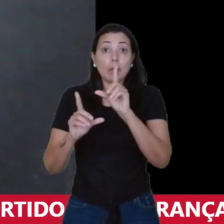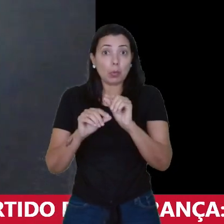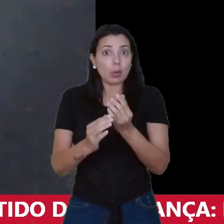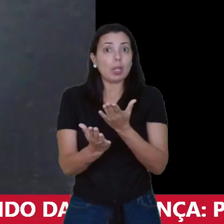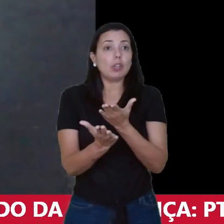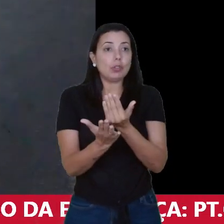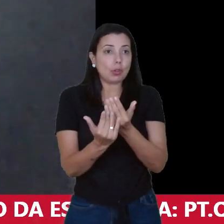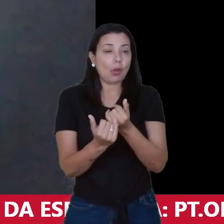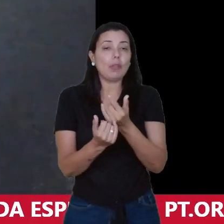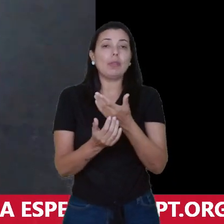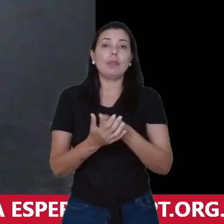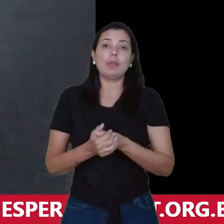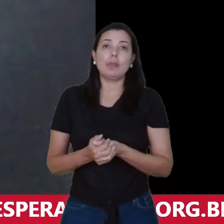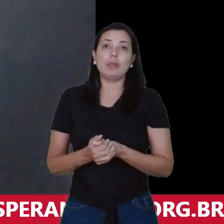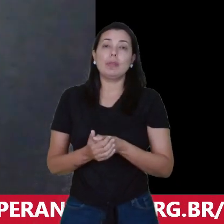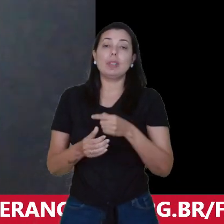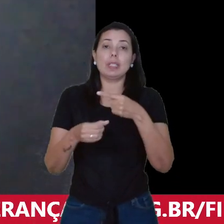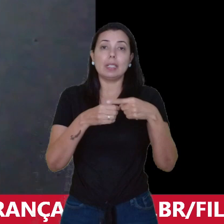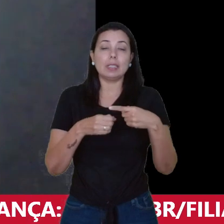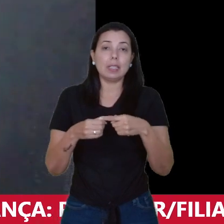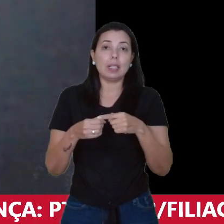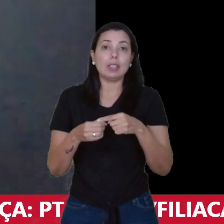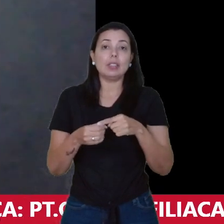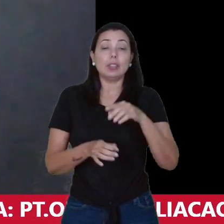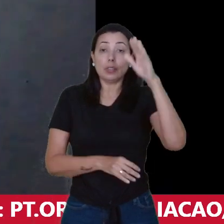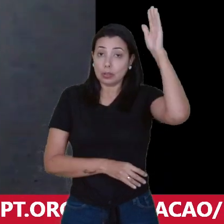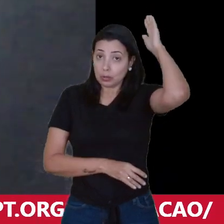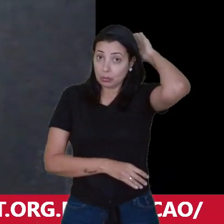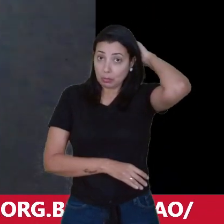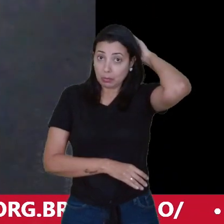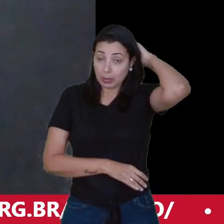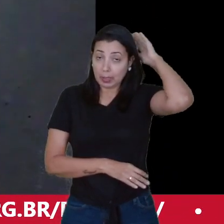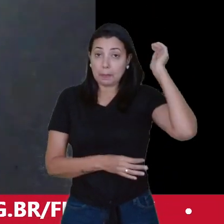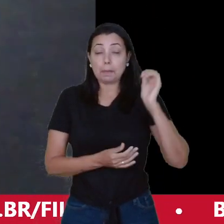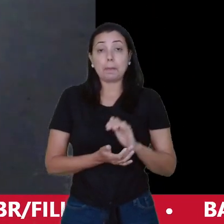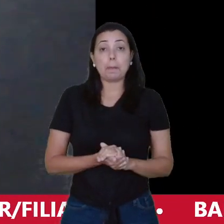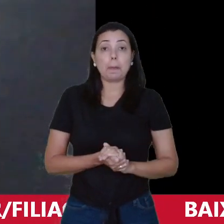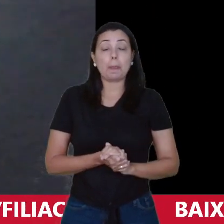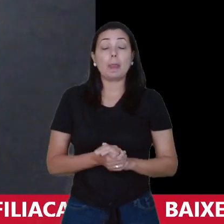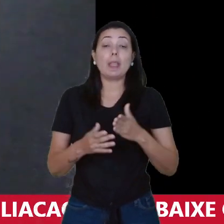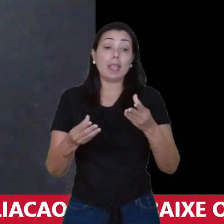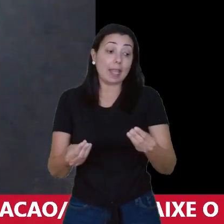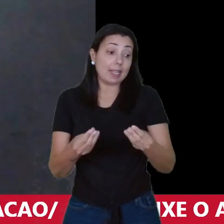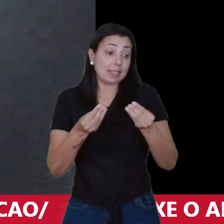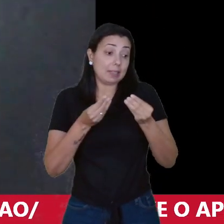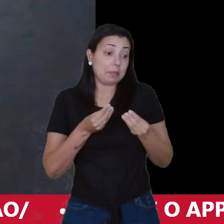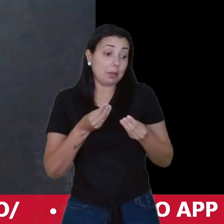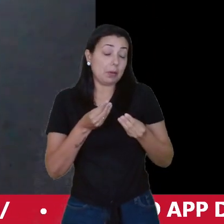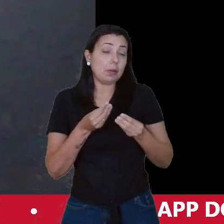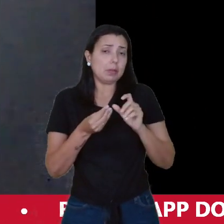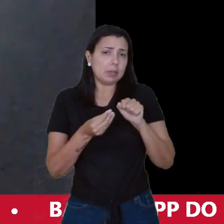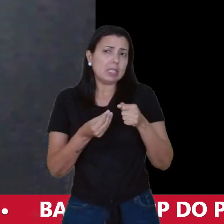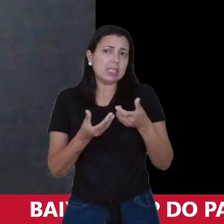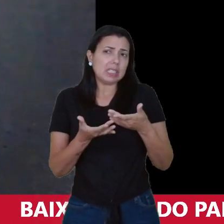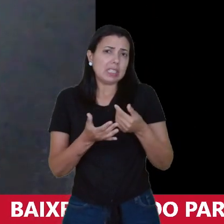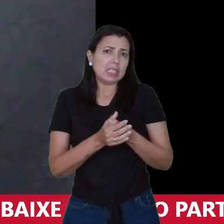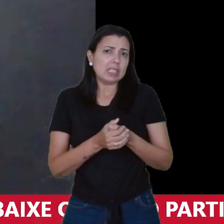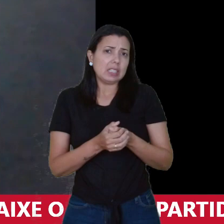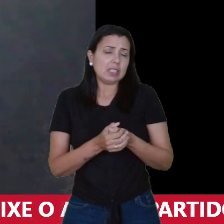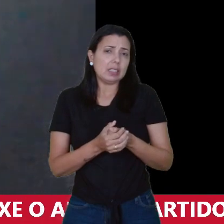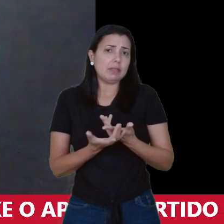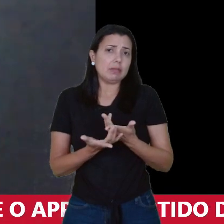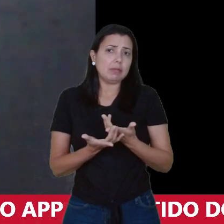jovens candidatas na cidade de Belém, que era a capital do Pará. Recebeu a minha candidatura de forma ainda muito